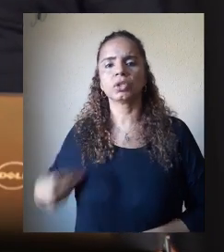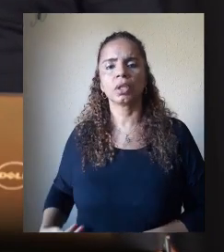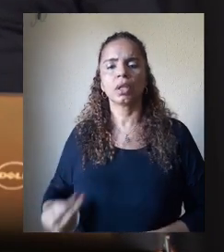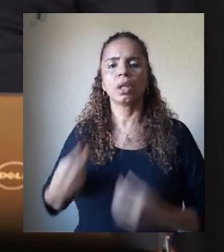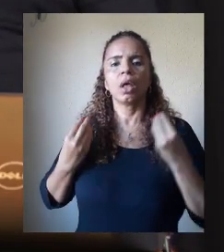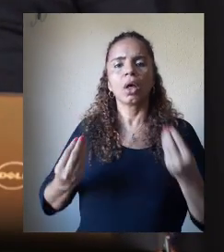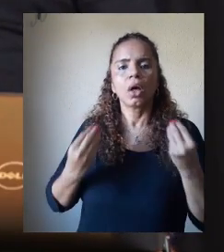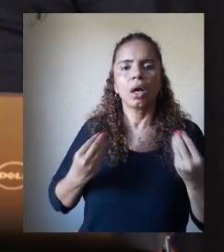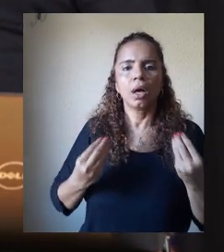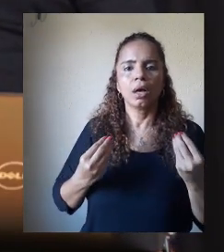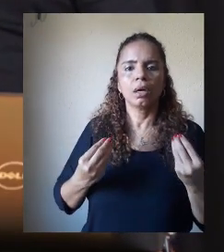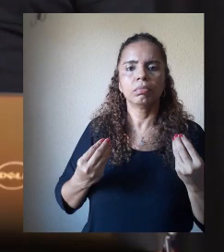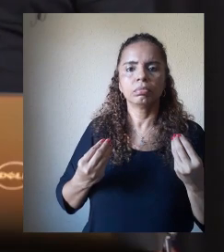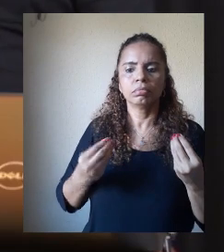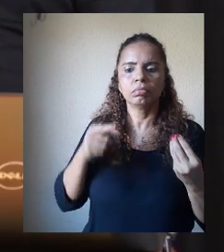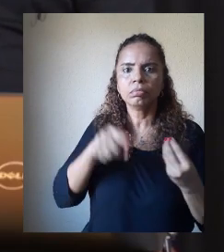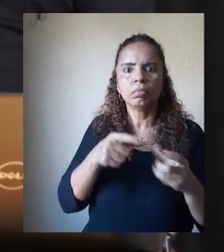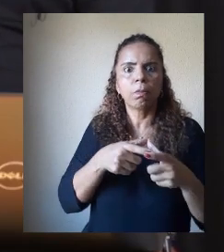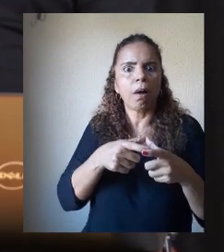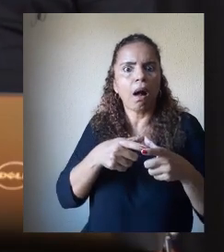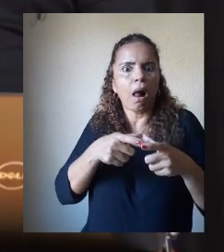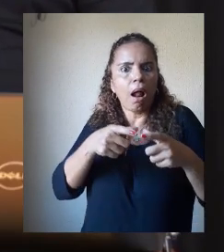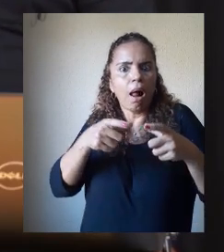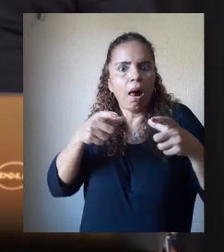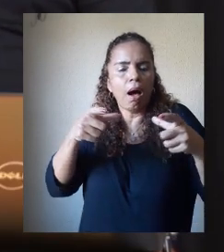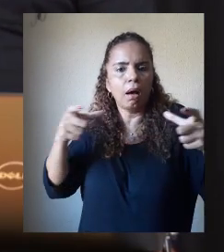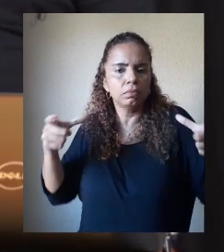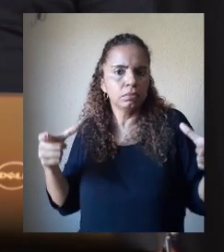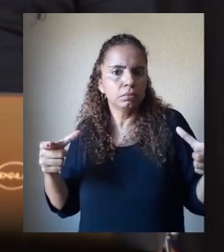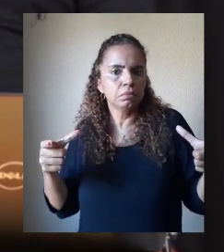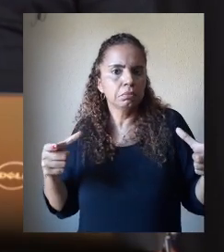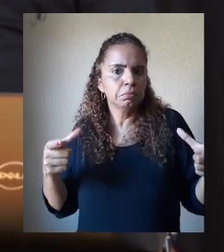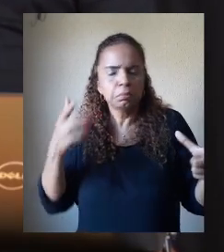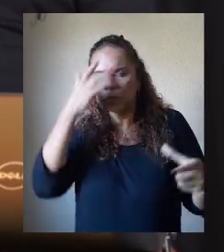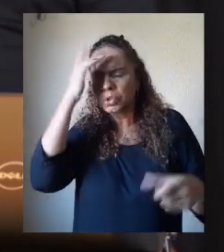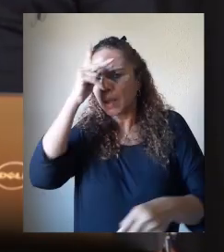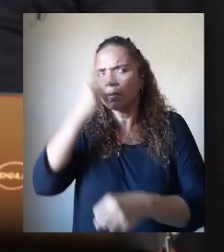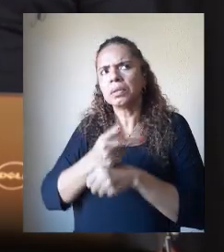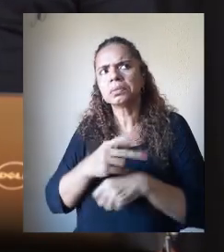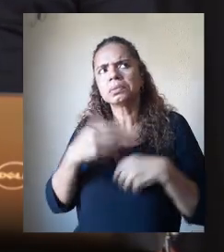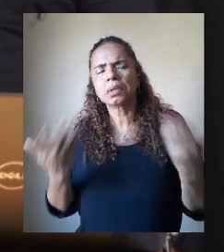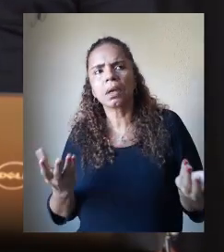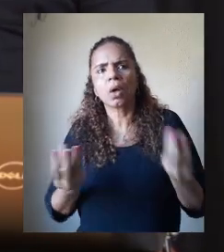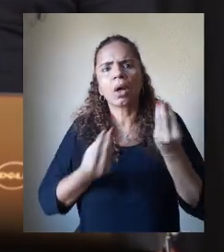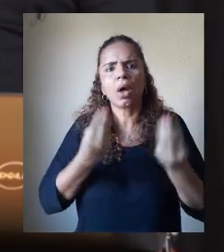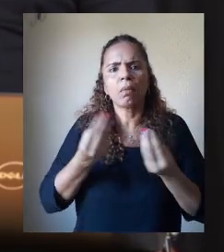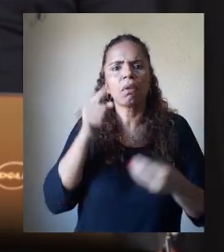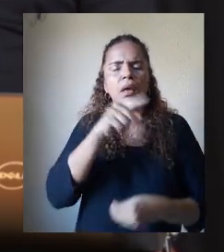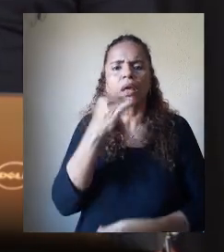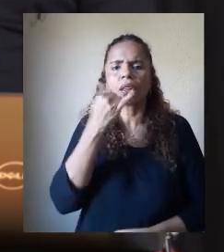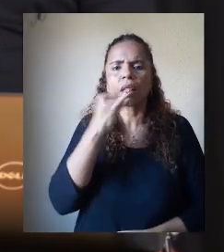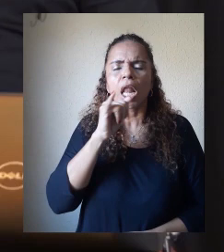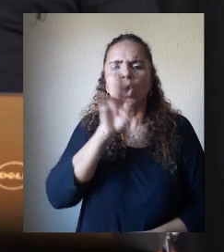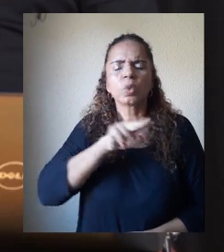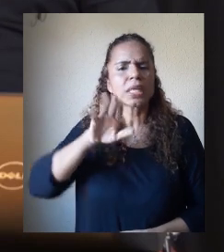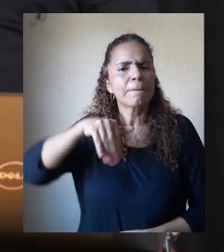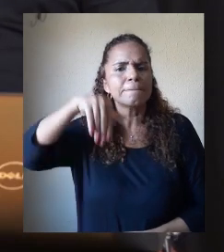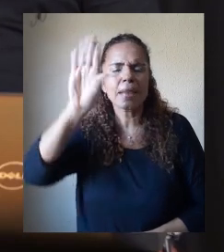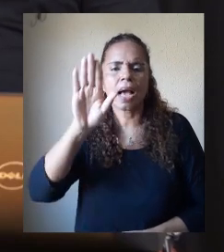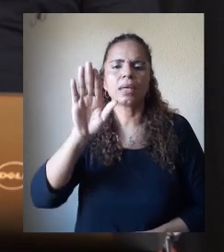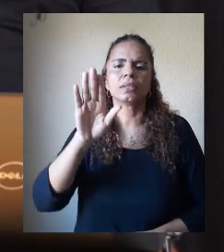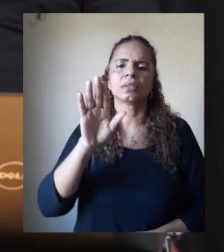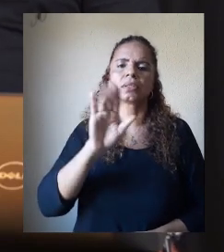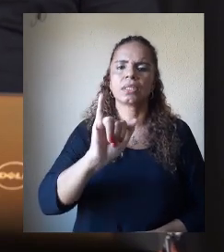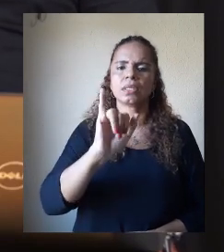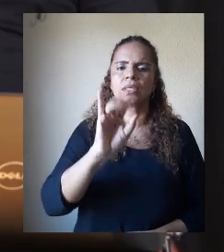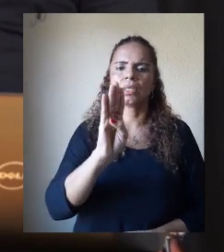Os pesquisadores se perguntaram, poxa, será que é porque os italianos têm muito hábito de usar ibuprofeno como antitérmico, né? A